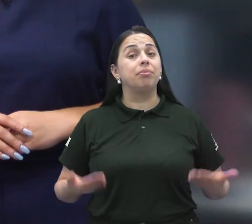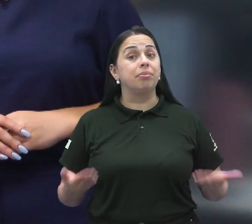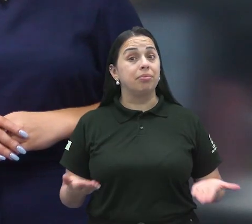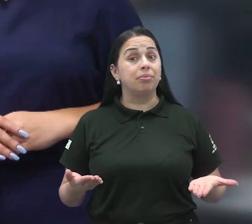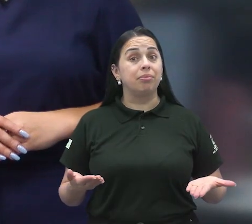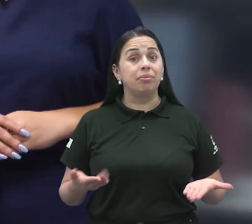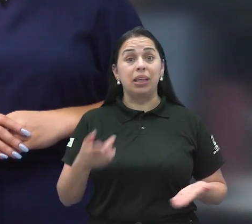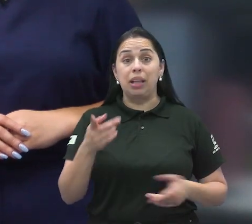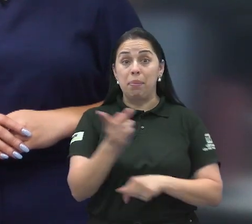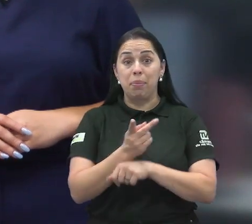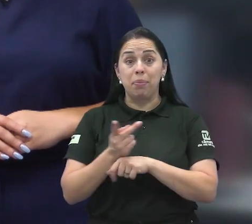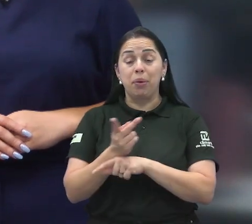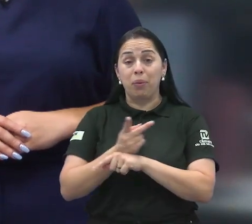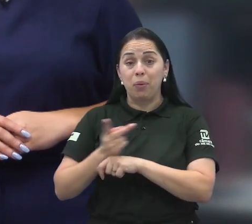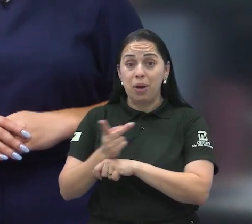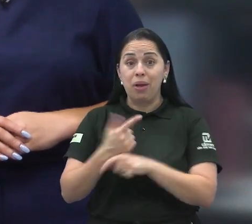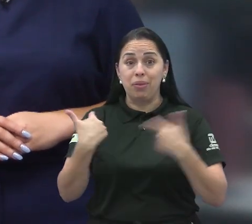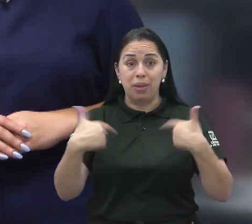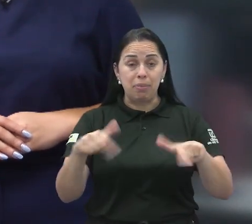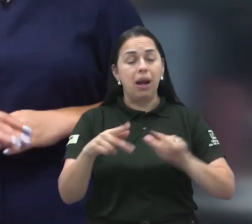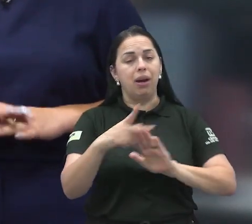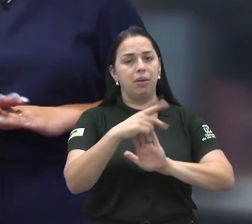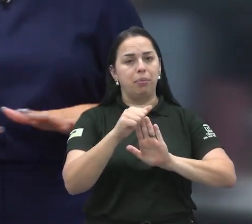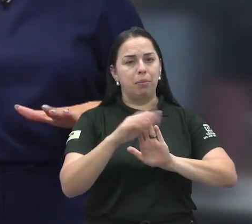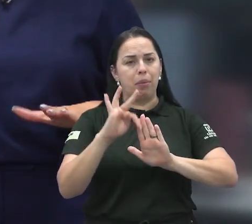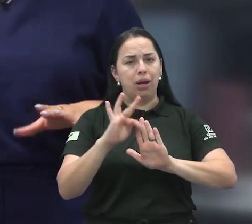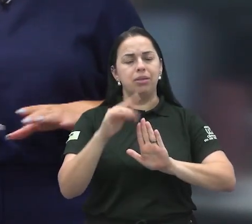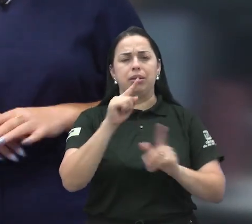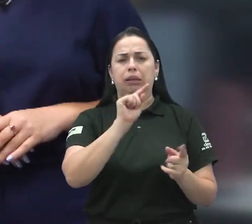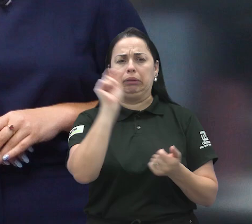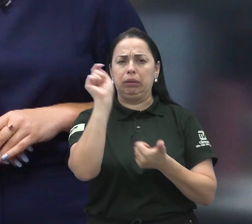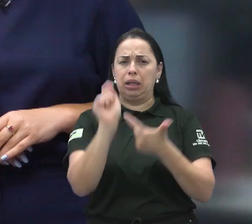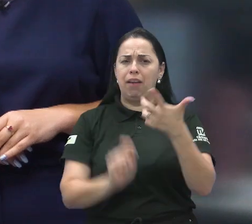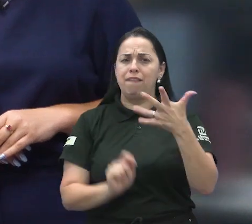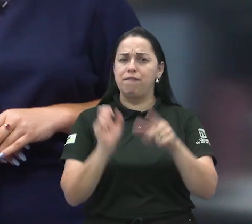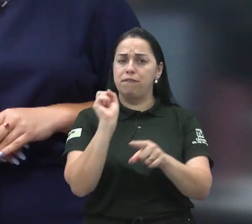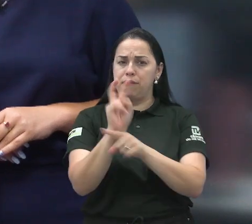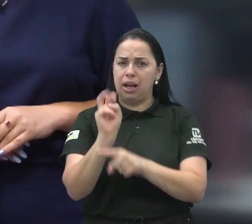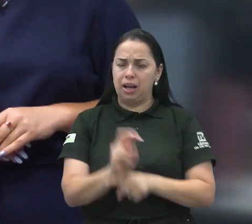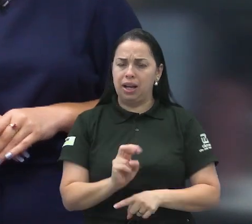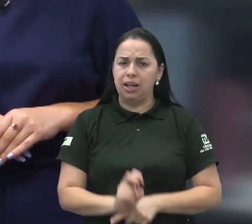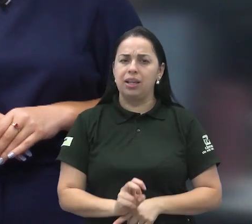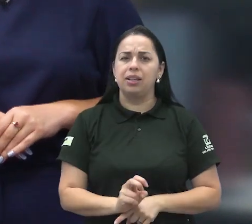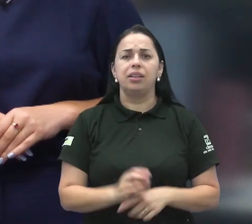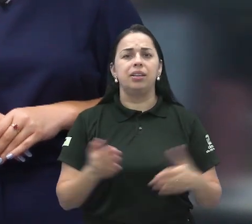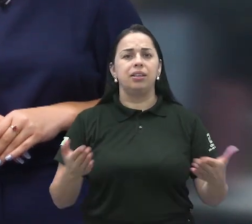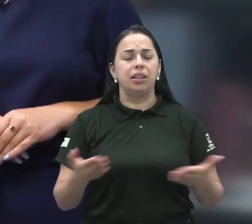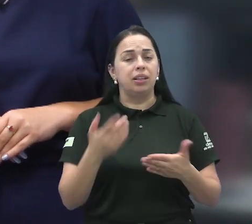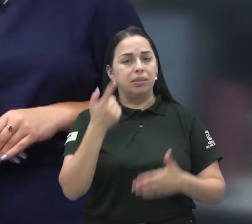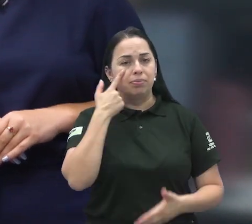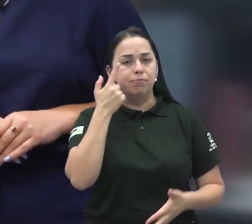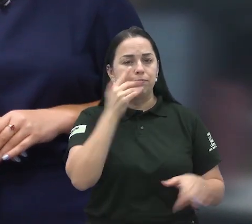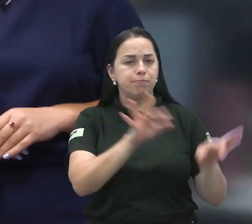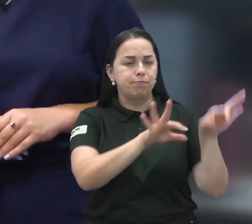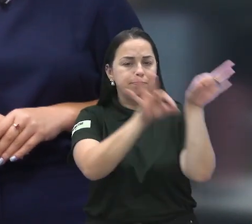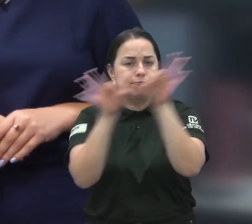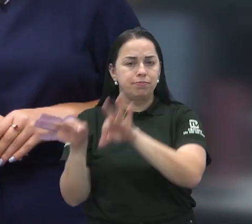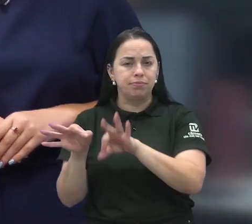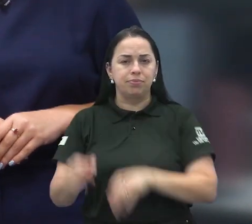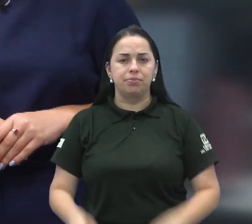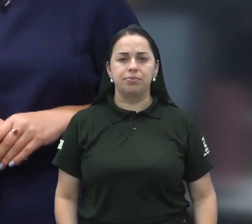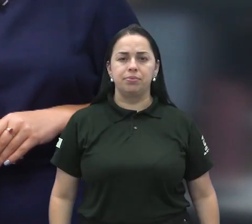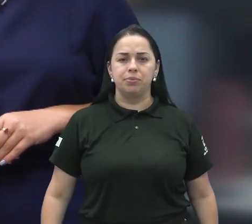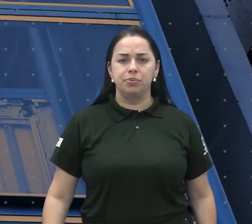E quem busca por emprego, o Pátio de São José está com diversas vagas abertas nesta quarta-feira. Dá uma olhada na nossa agenda